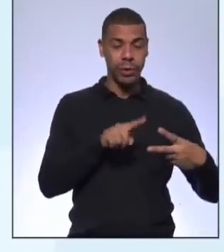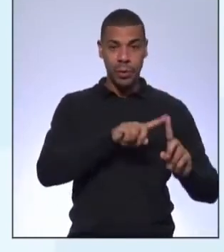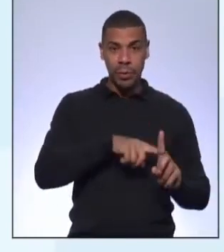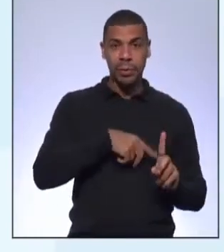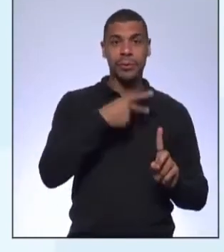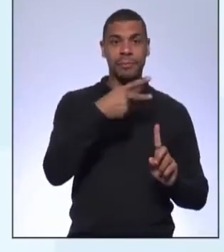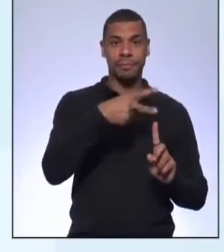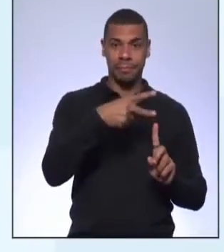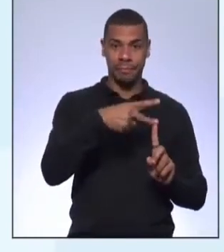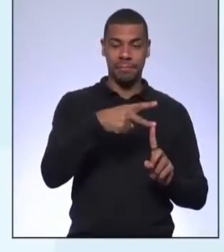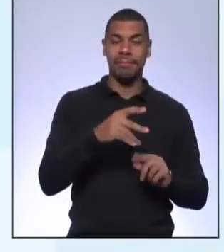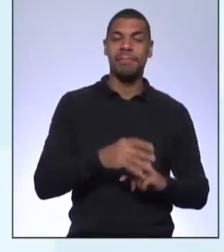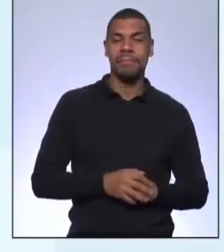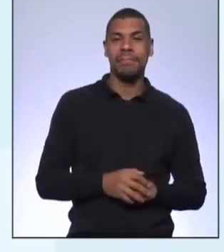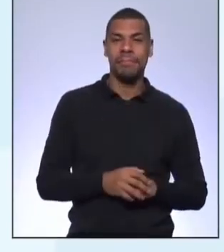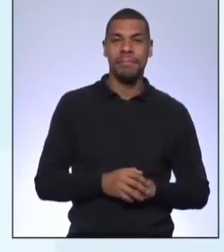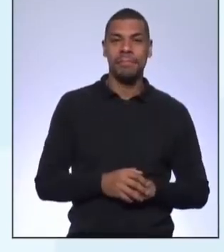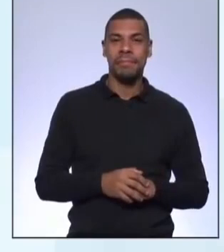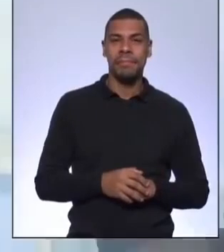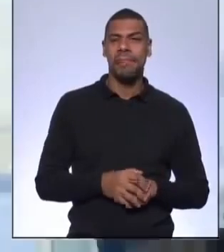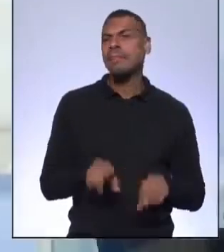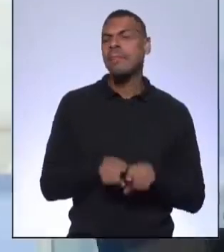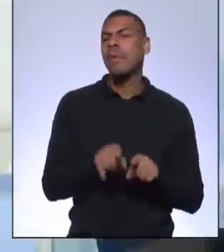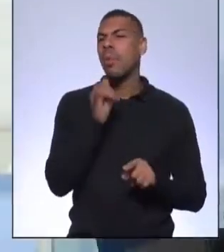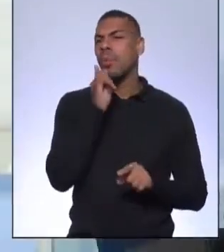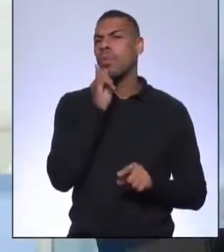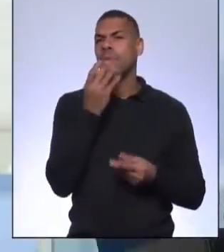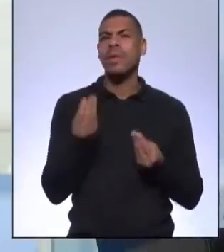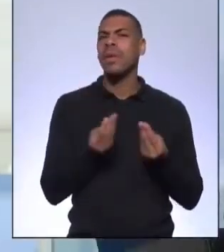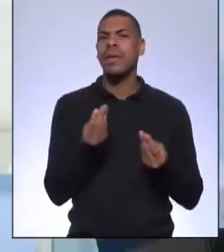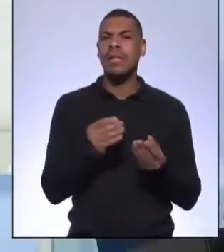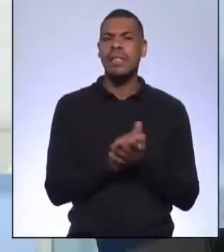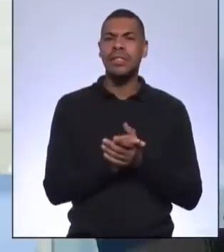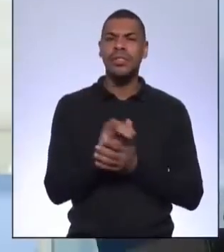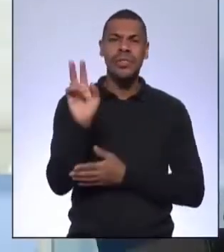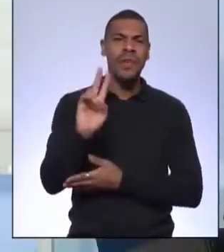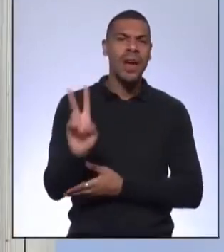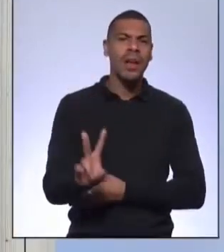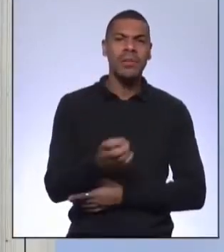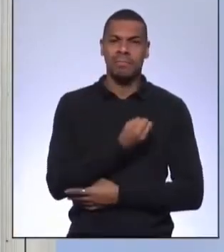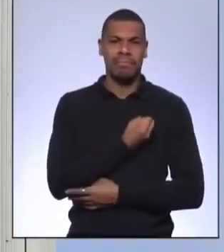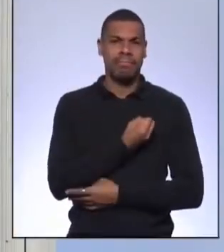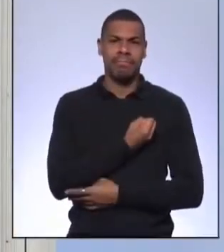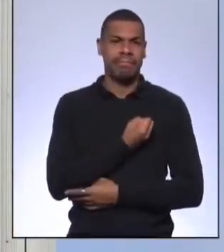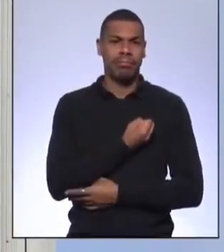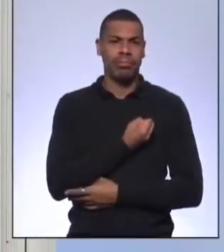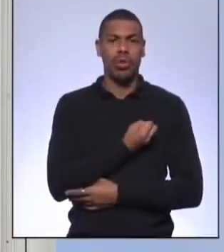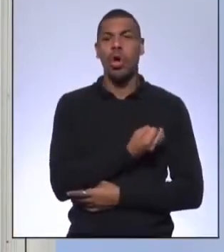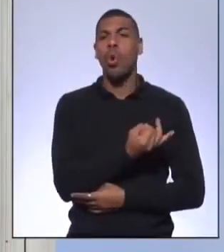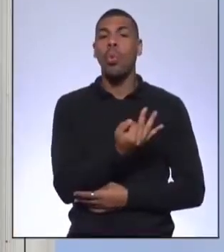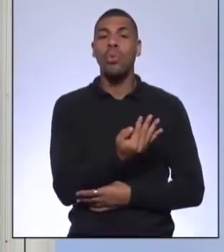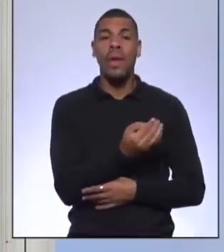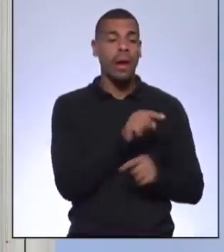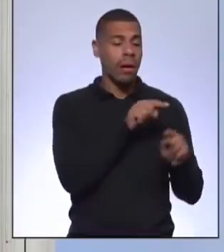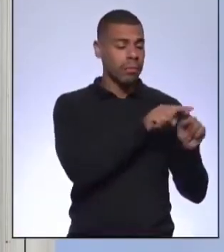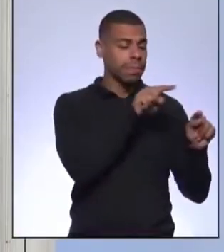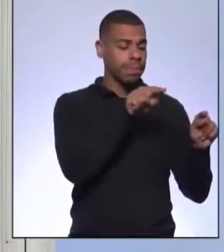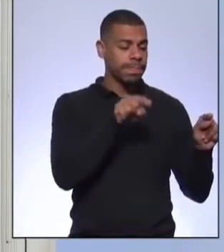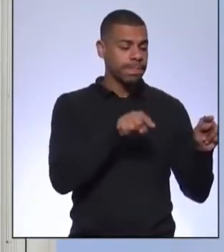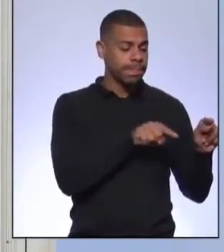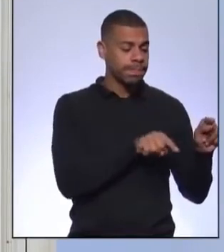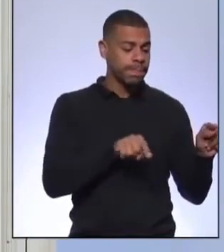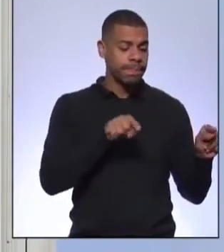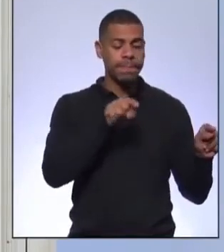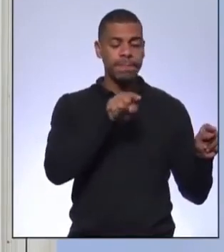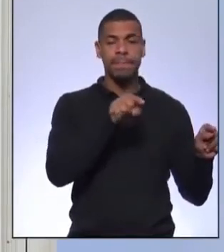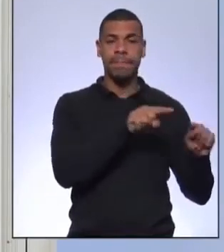do feijão, e aí você não precisa nem de valores numéricos, né? É só contar a quantidade de quadradinhos que